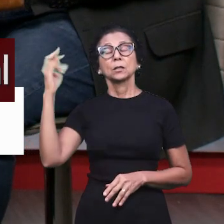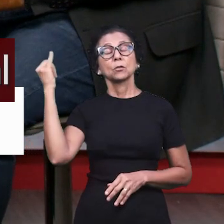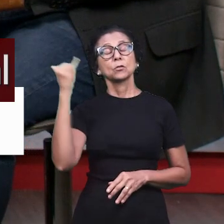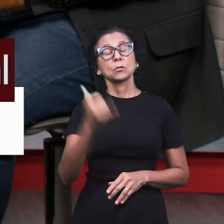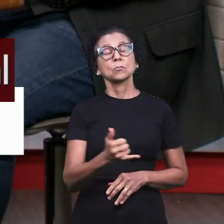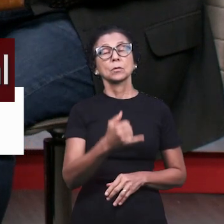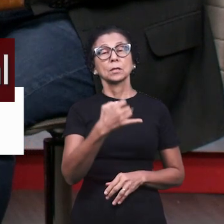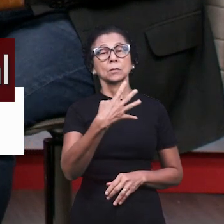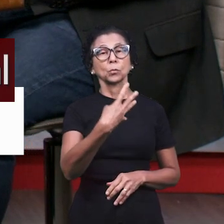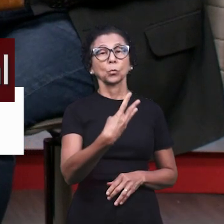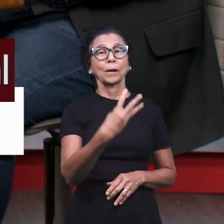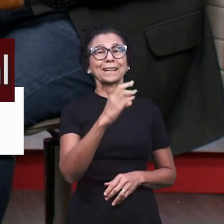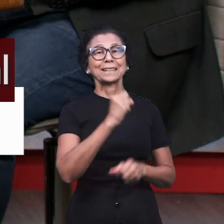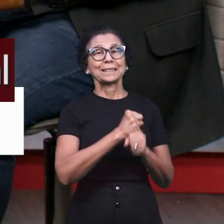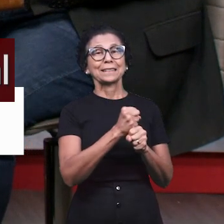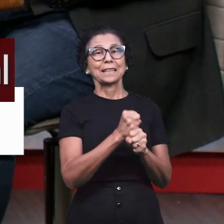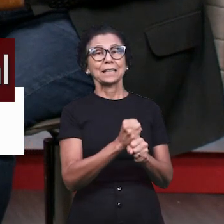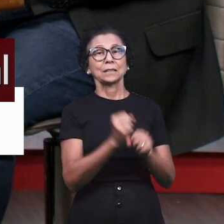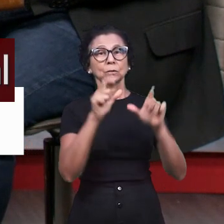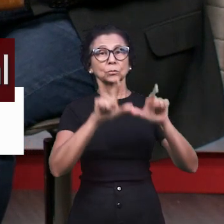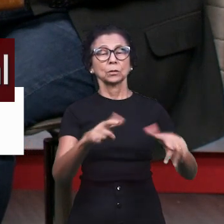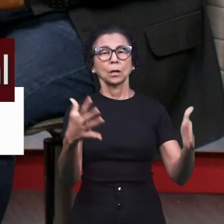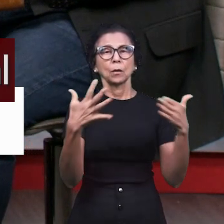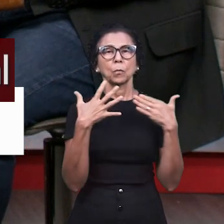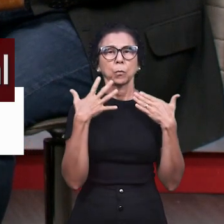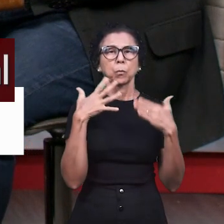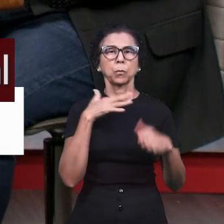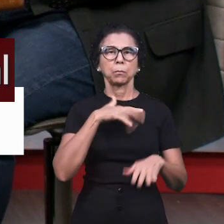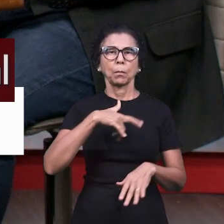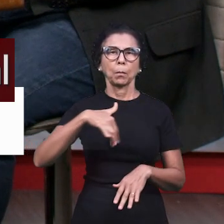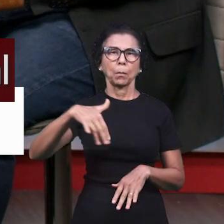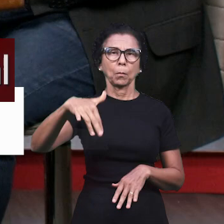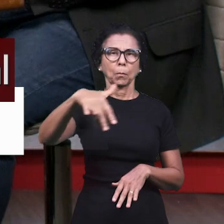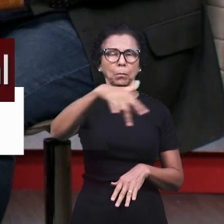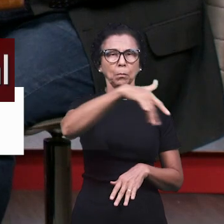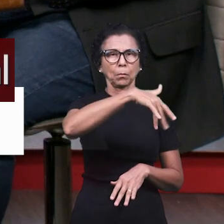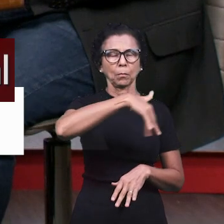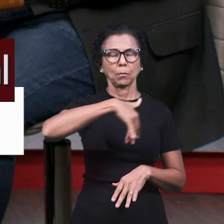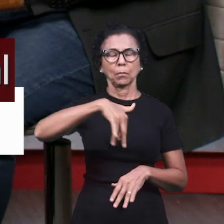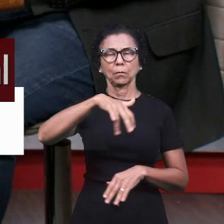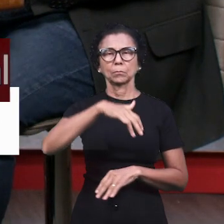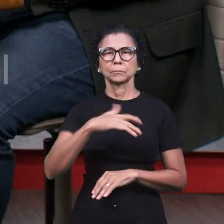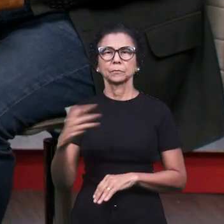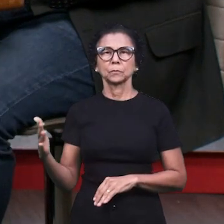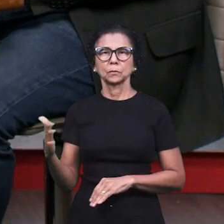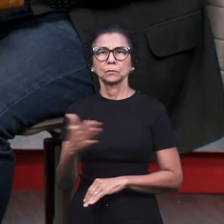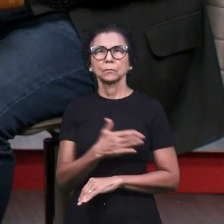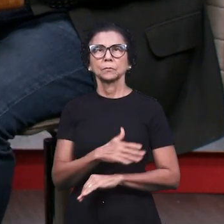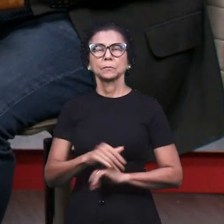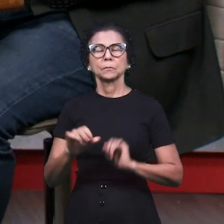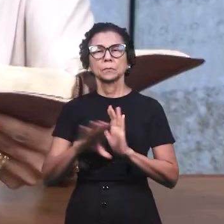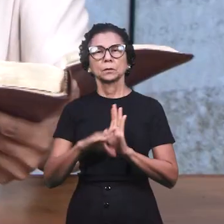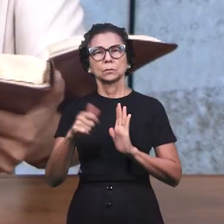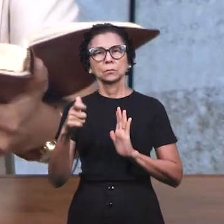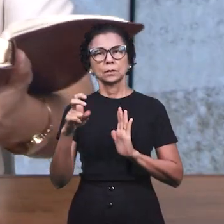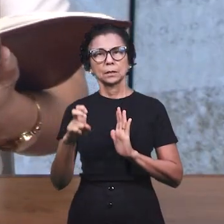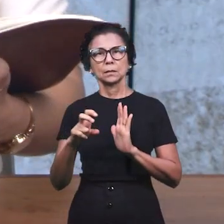40 anos no deserto. Então vamos ler agora o capítulo 15 do livro de Números.